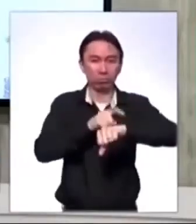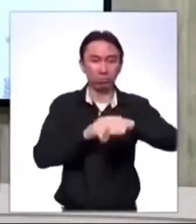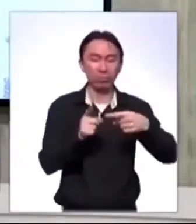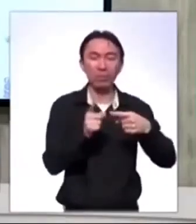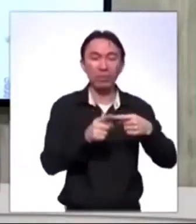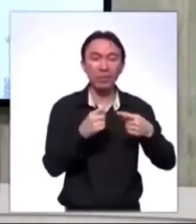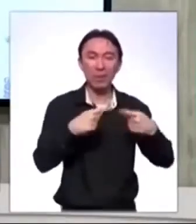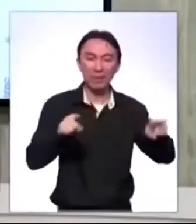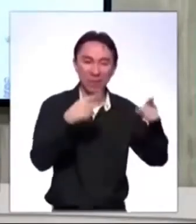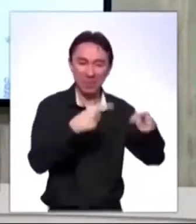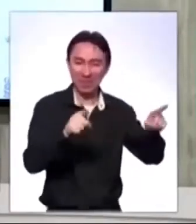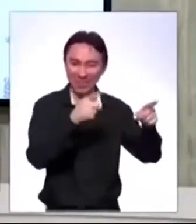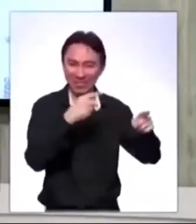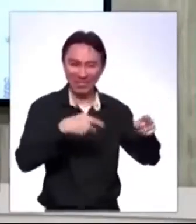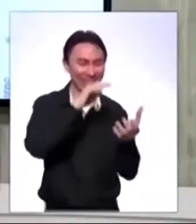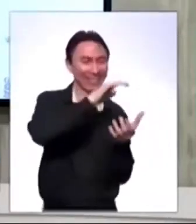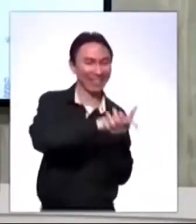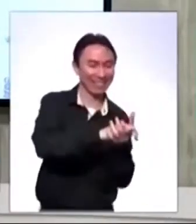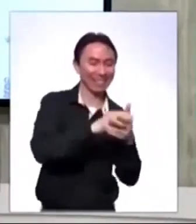e a marcha fúnebre.